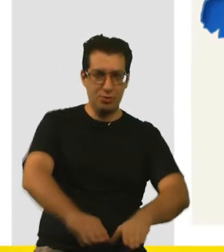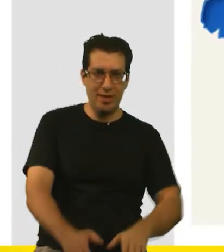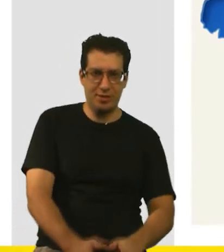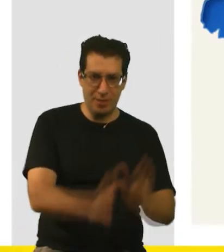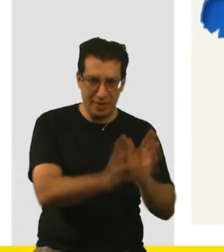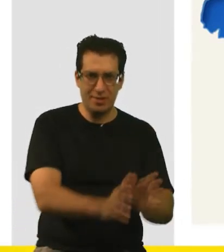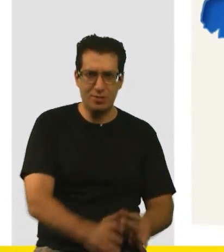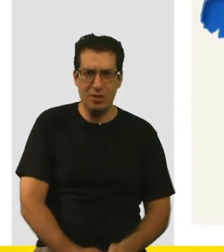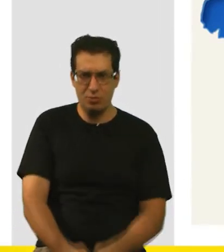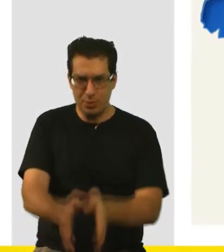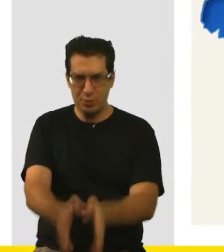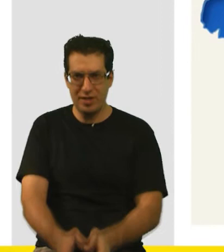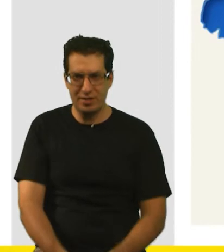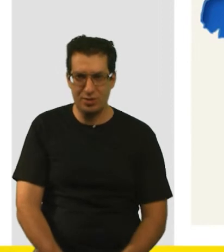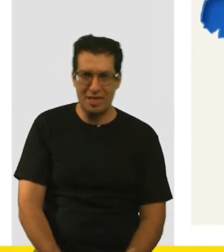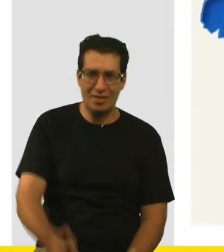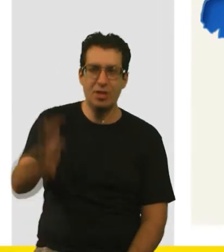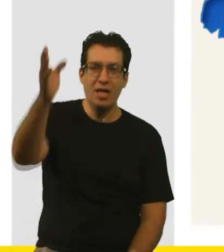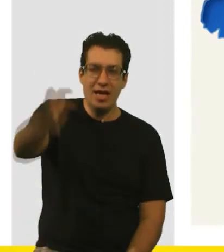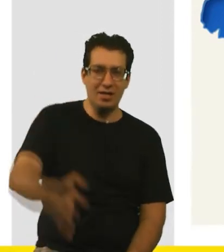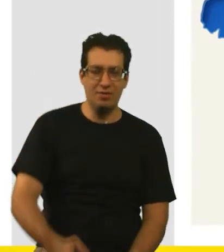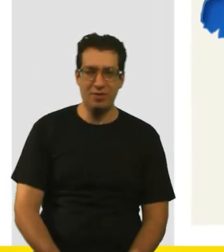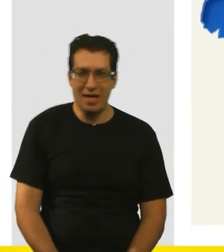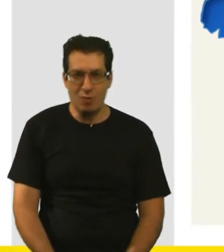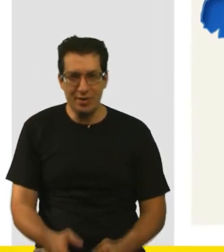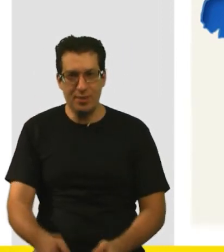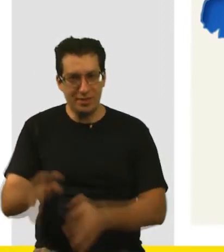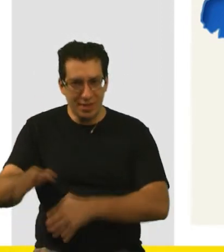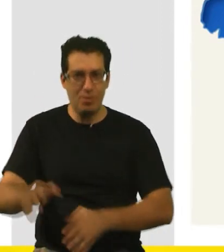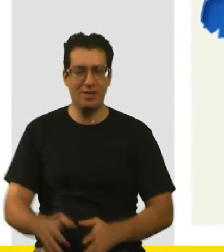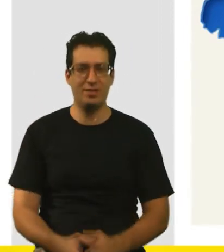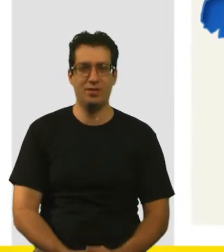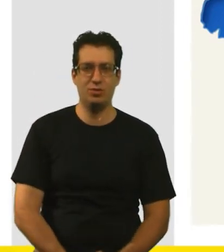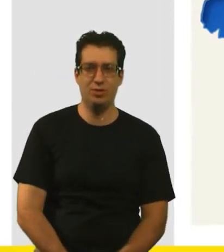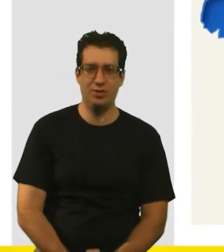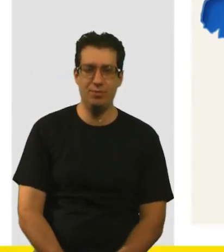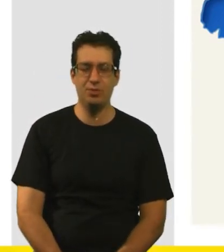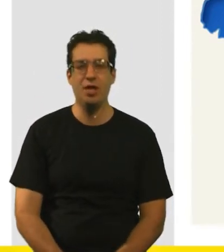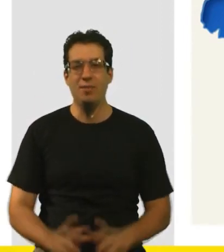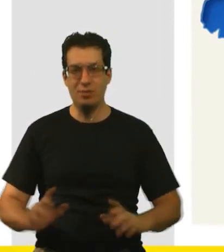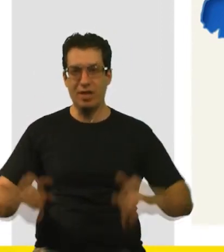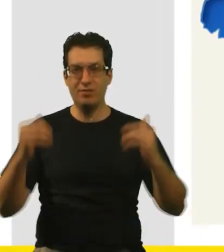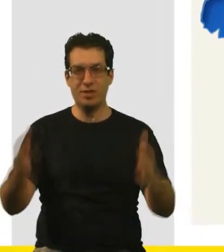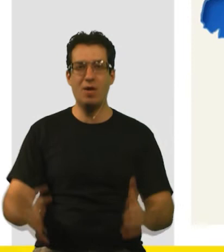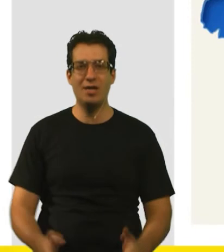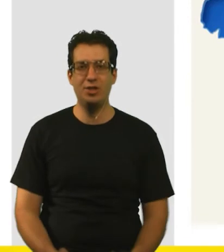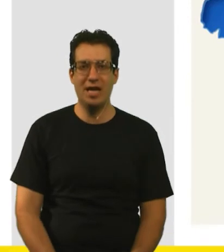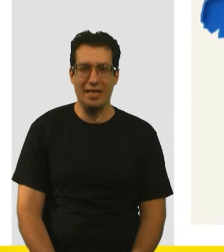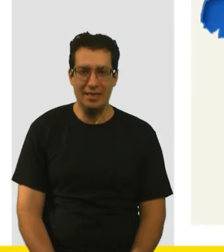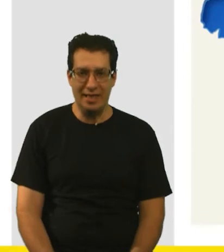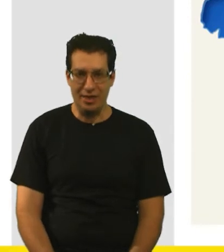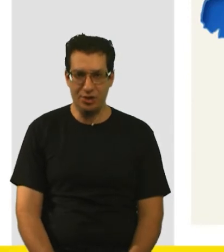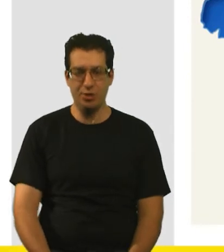falar alguns bens que pertencem à União, alguns bens que pertencem aos estados. Ela não vai falar quais bens que pertencem aos municípios, mas eu quero que você